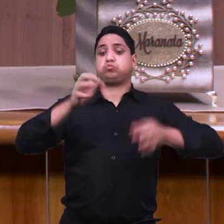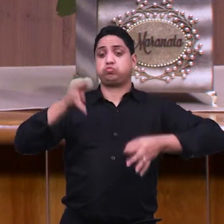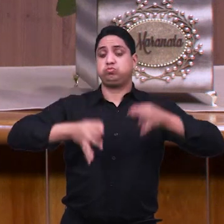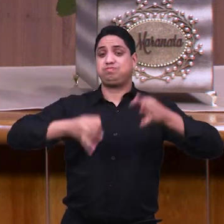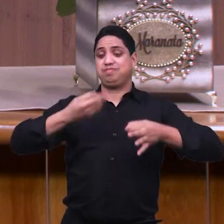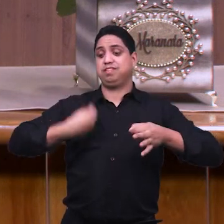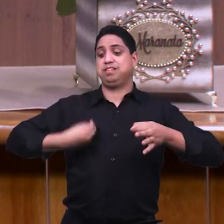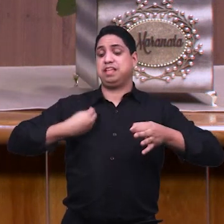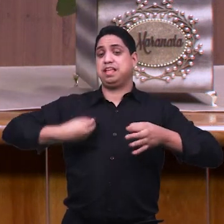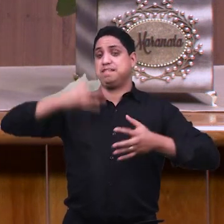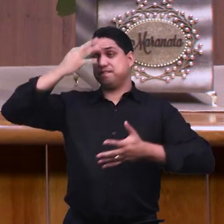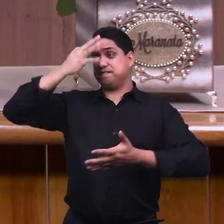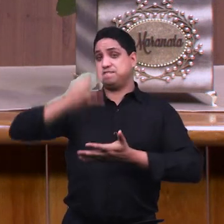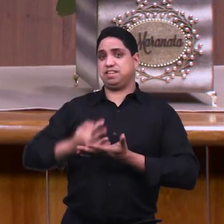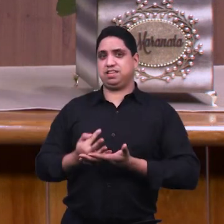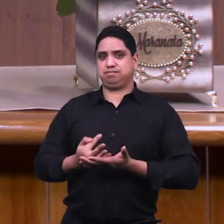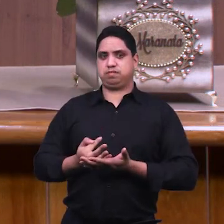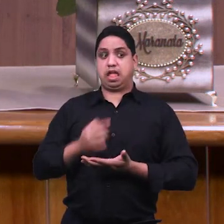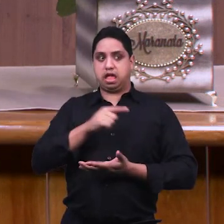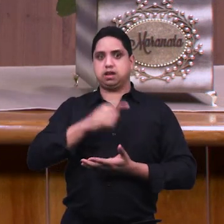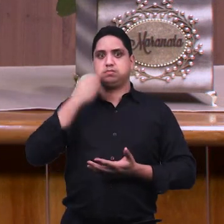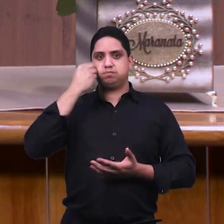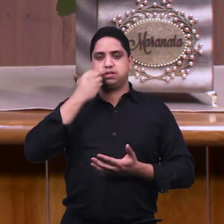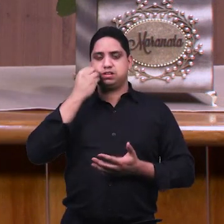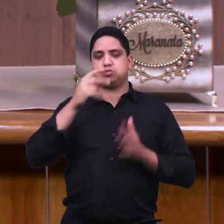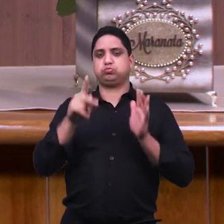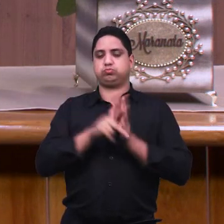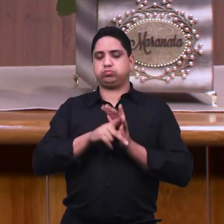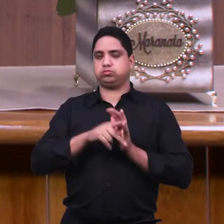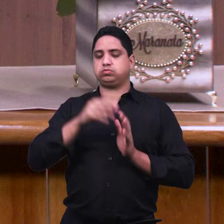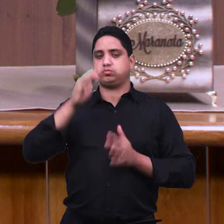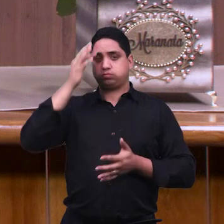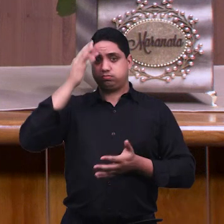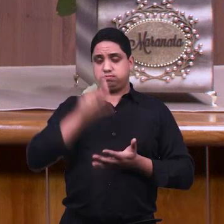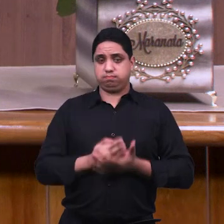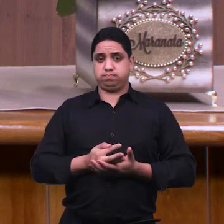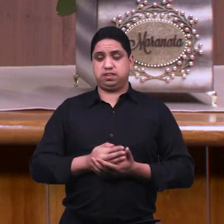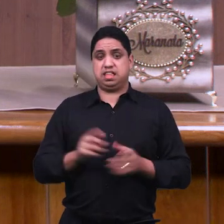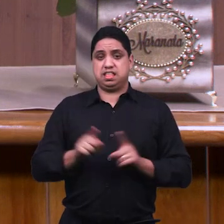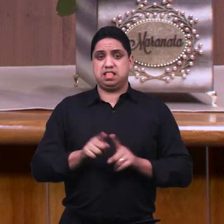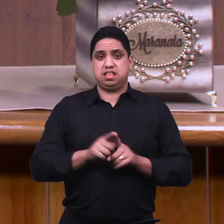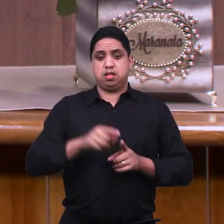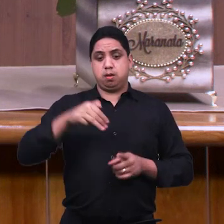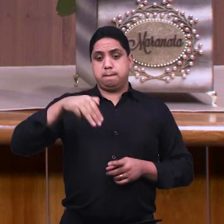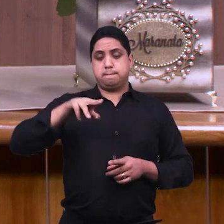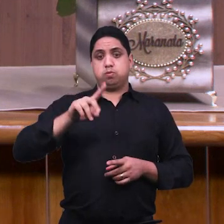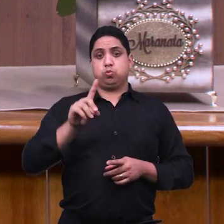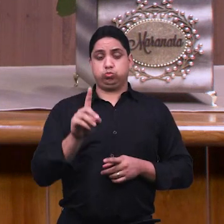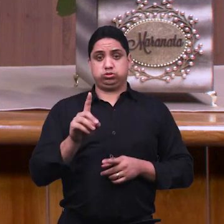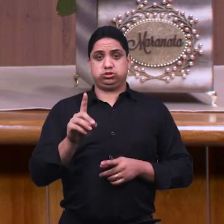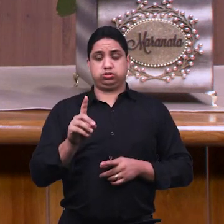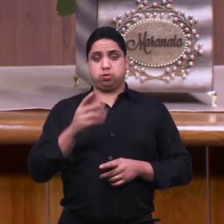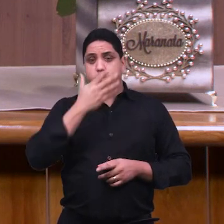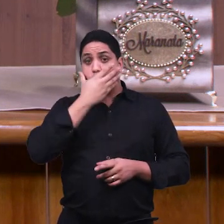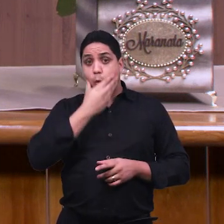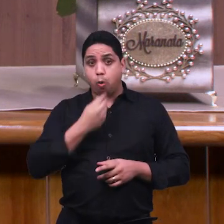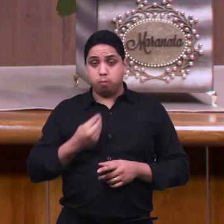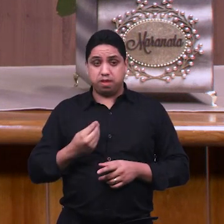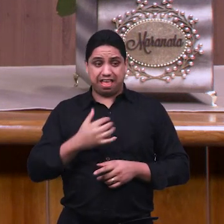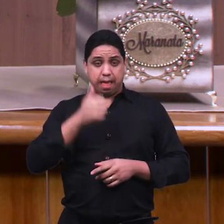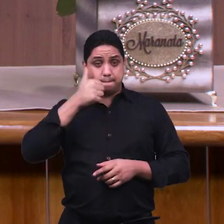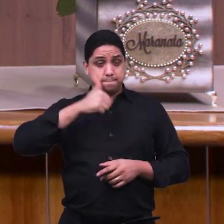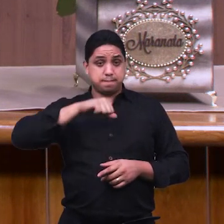uma grande experiência com fé. A mãe de Moody era, podemos dizer, o sexto filho, né, da